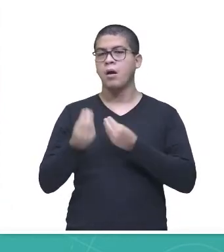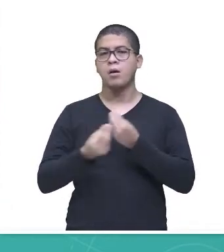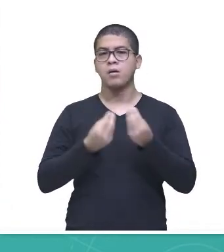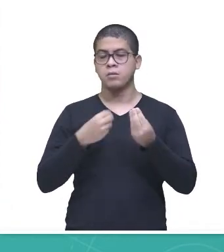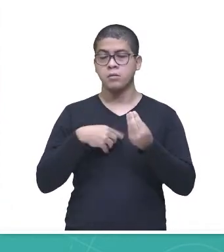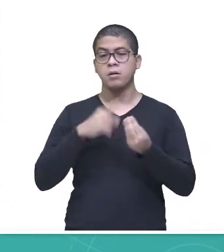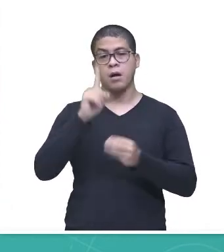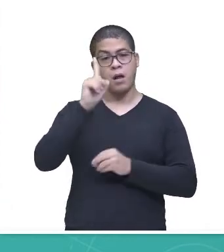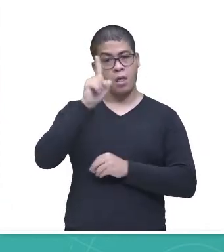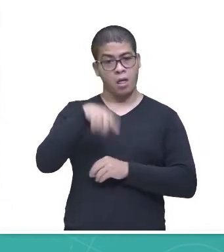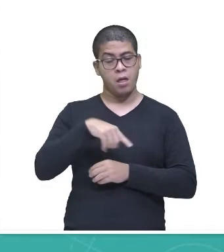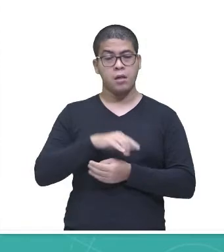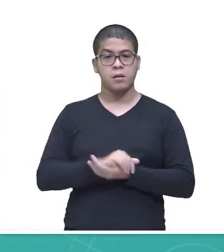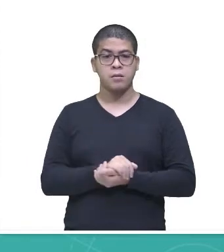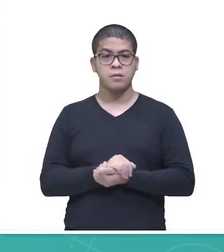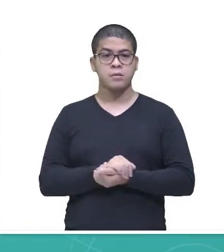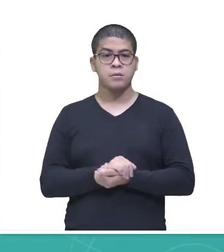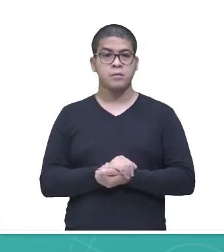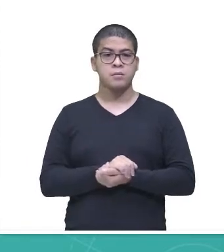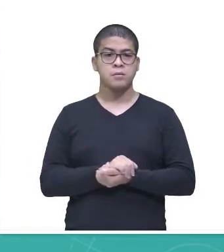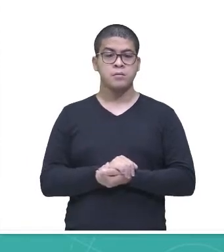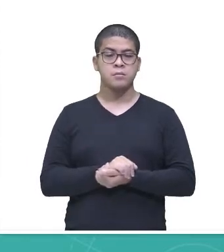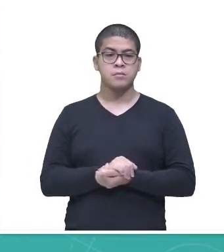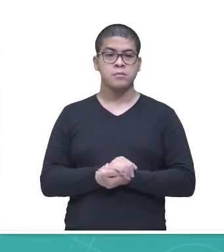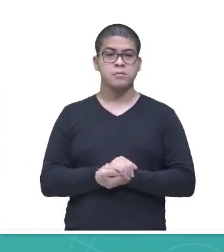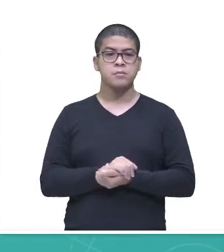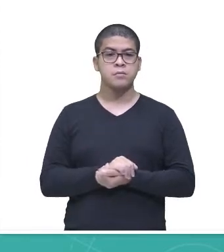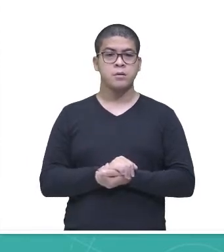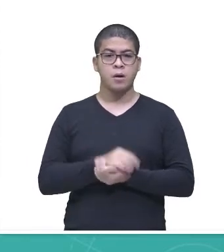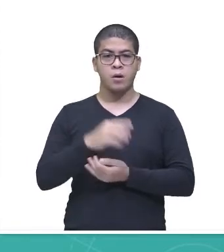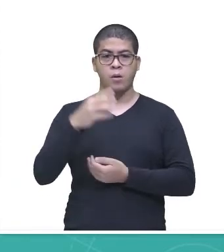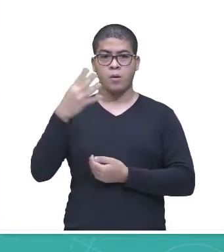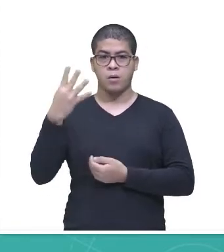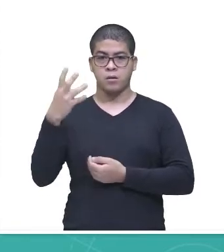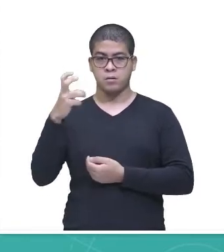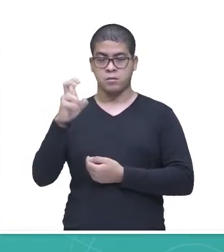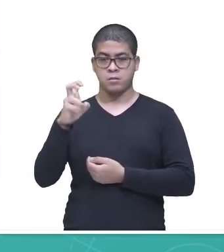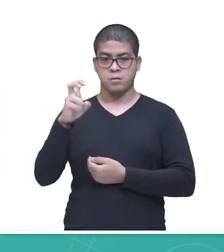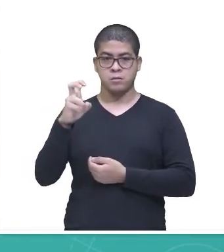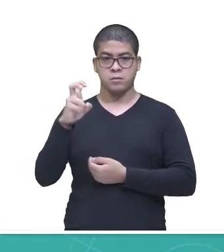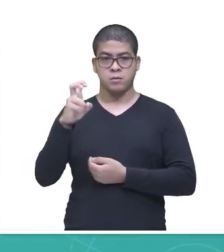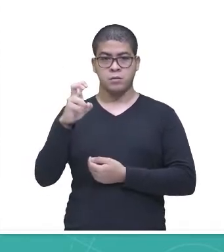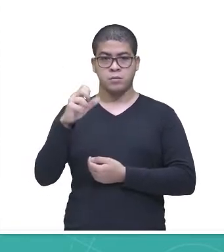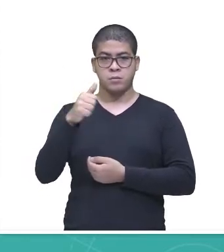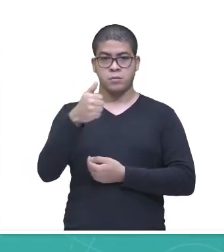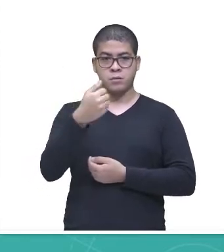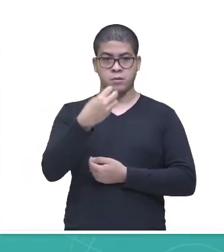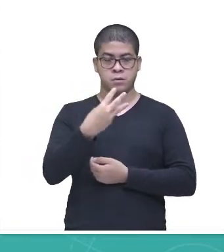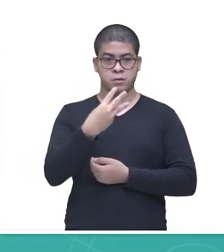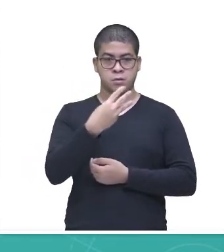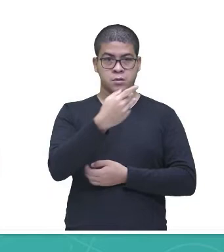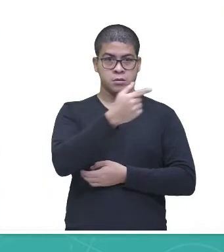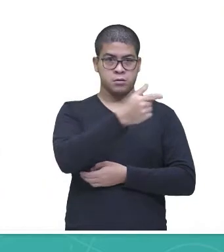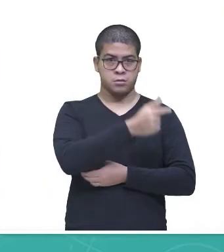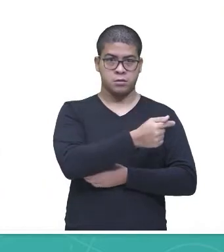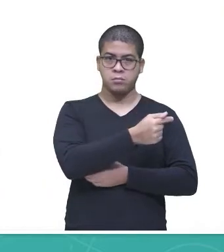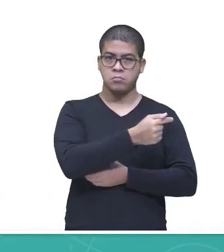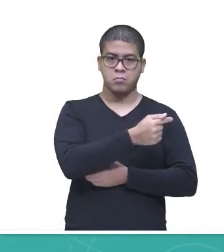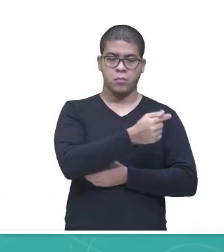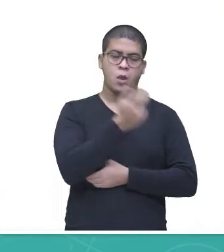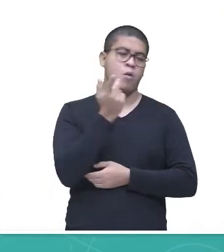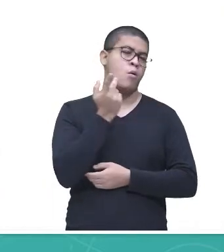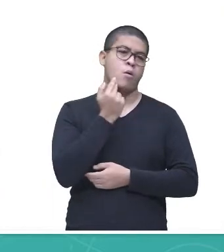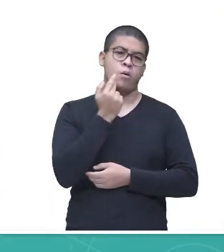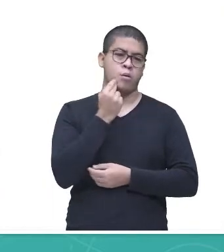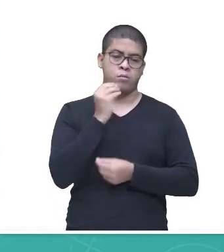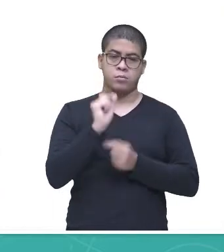em 45 graus, 13 minutos e 7 segundos. Então, acabou aí. Esse é o nosso